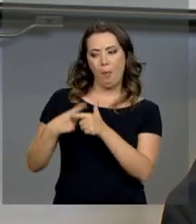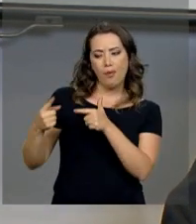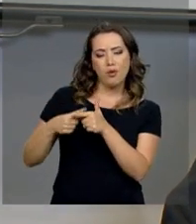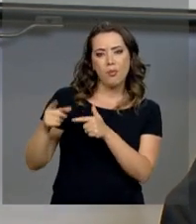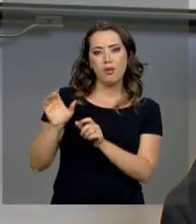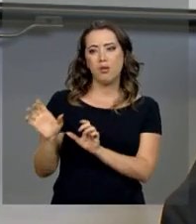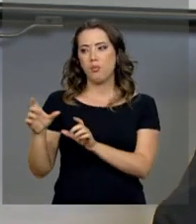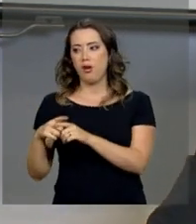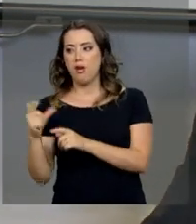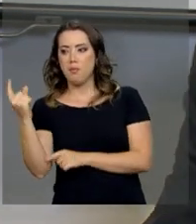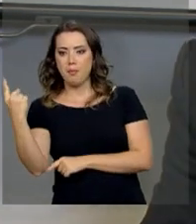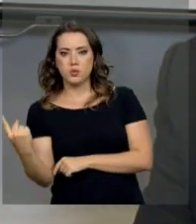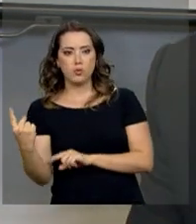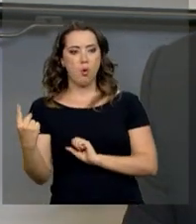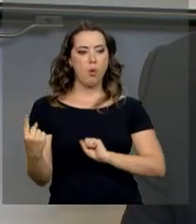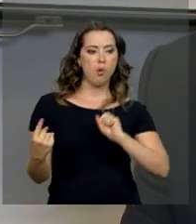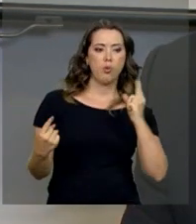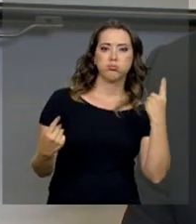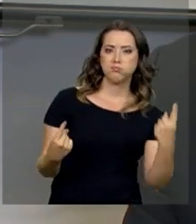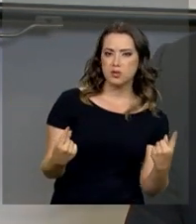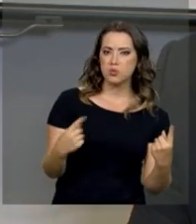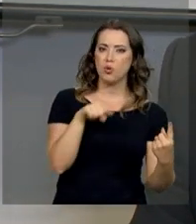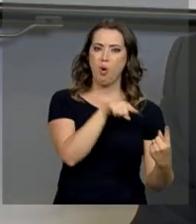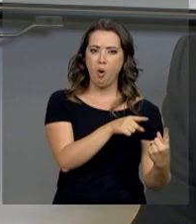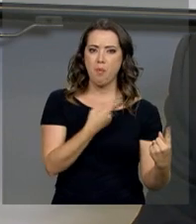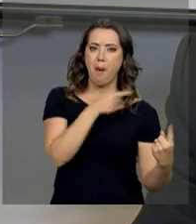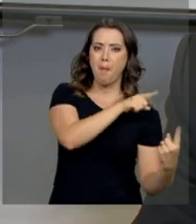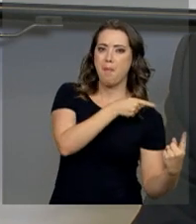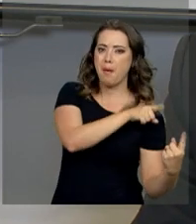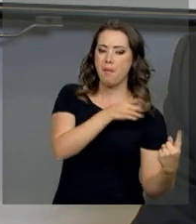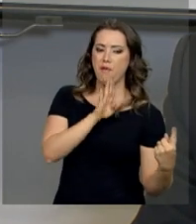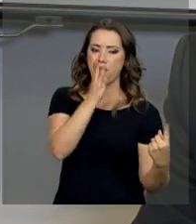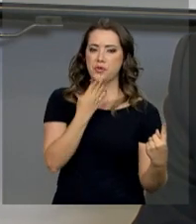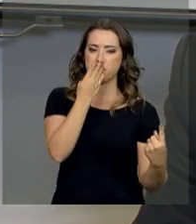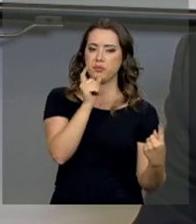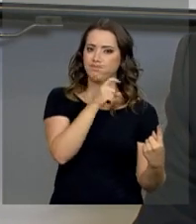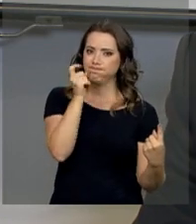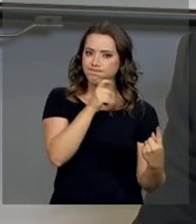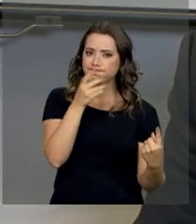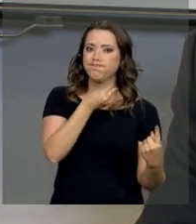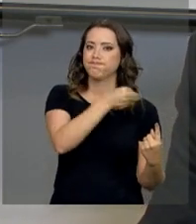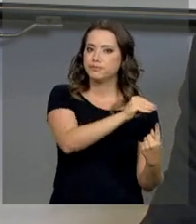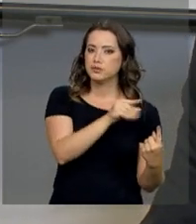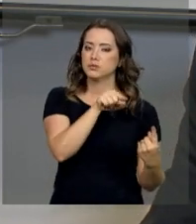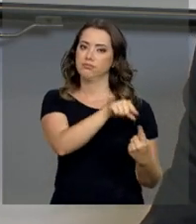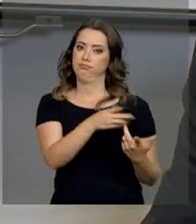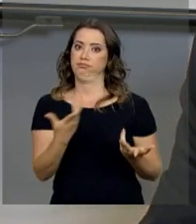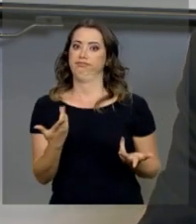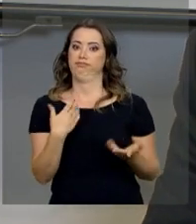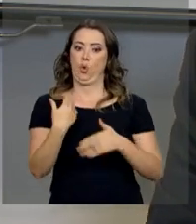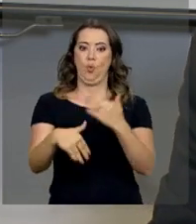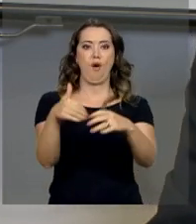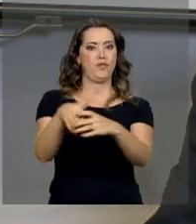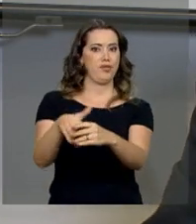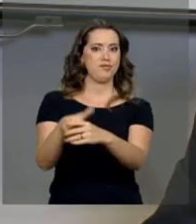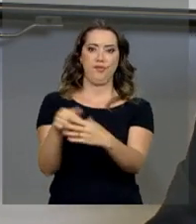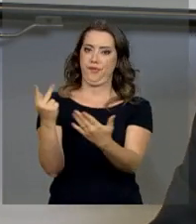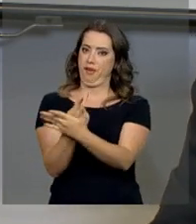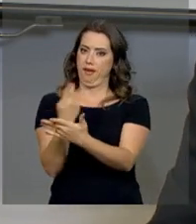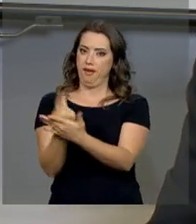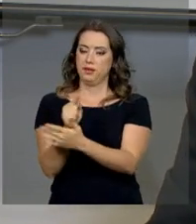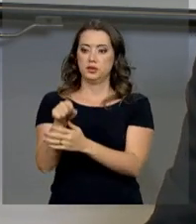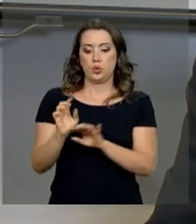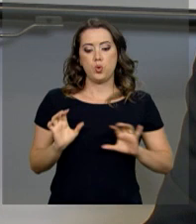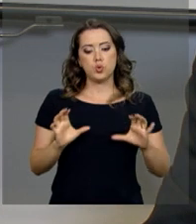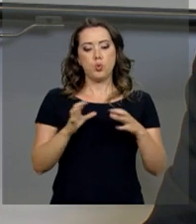prejudiquem esse ou aquele outro candidato, candidatura, ou mesmo o andamento das eleições. Então, esse centro vai